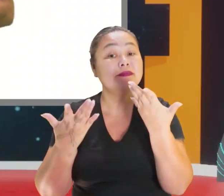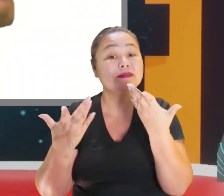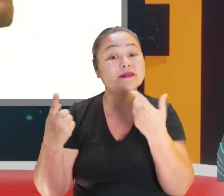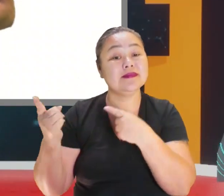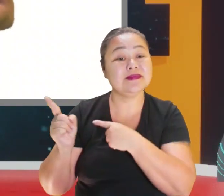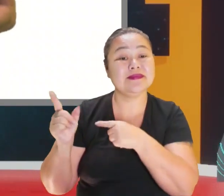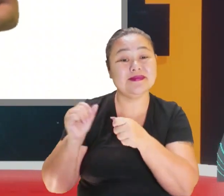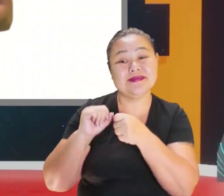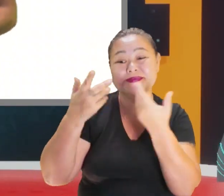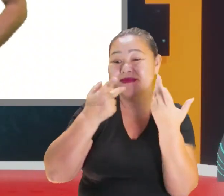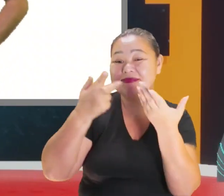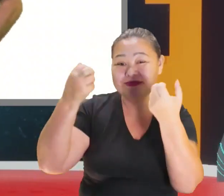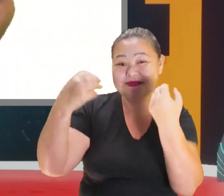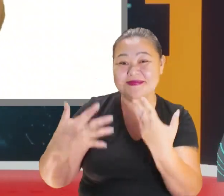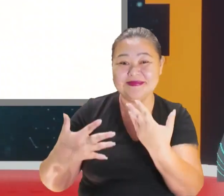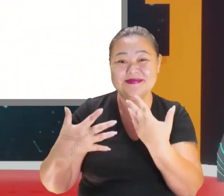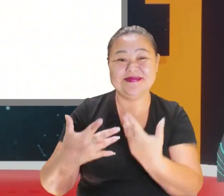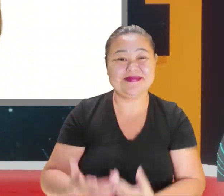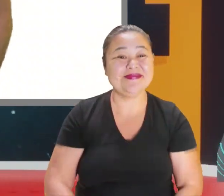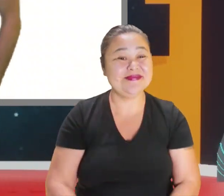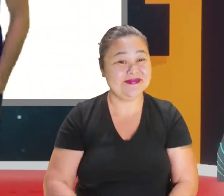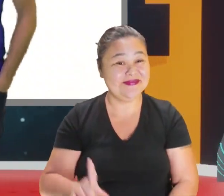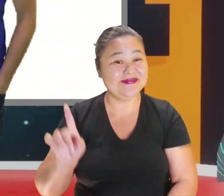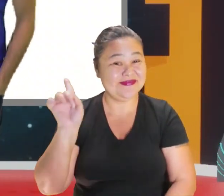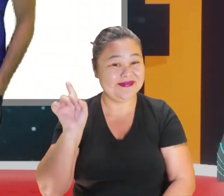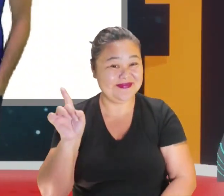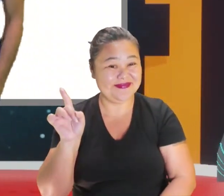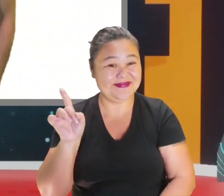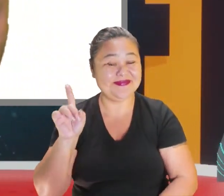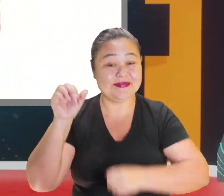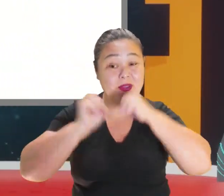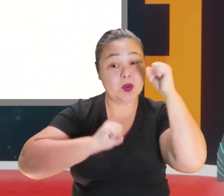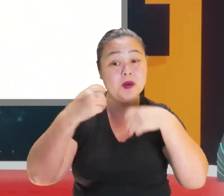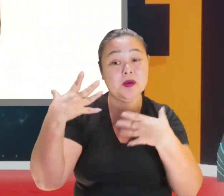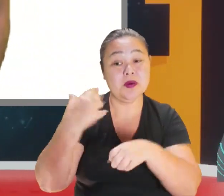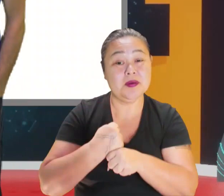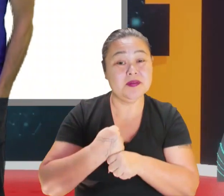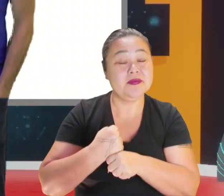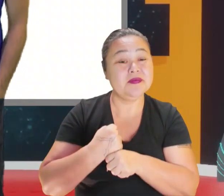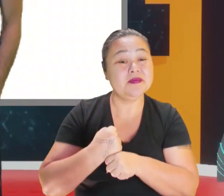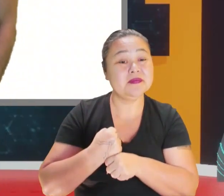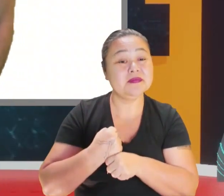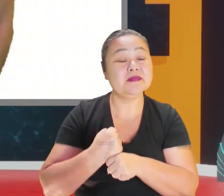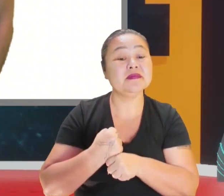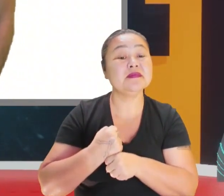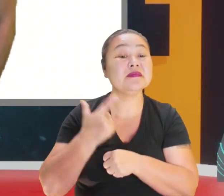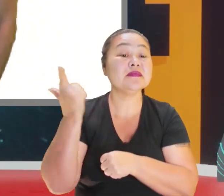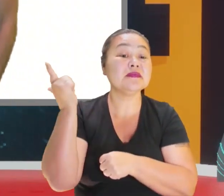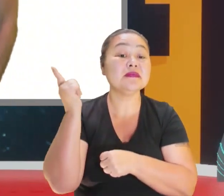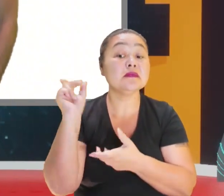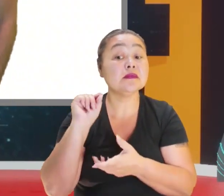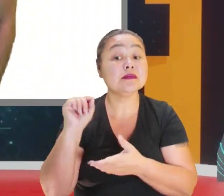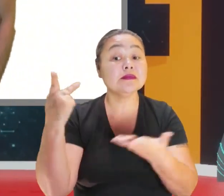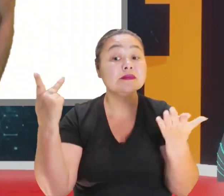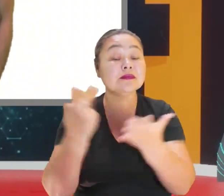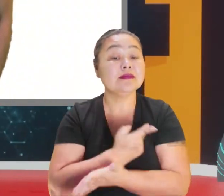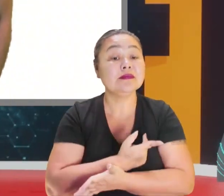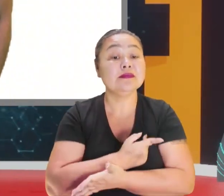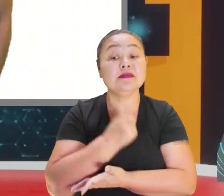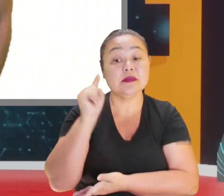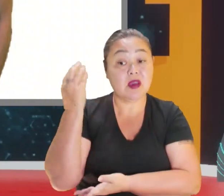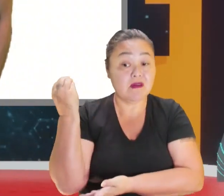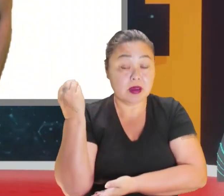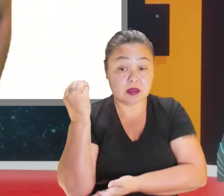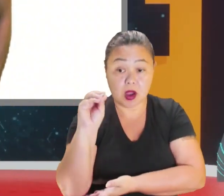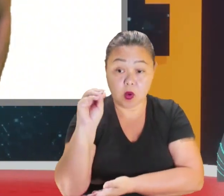da máquina falar. A criadora. Quando a gente fala de máquina de calcular, o que acontece? Vai entrar um valor e